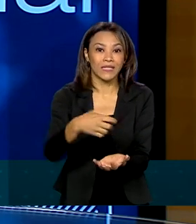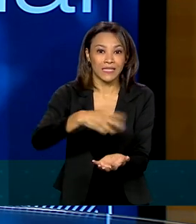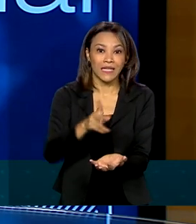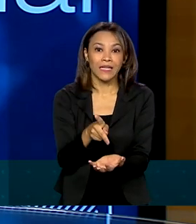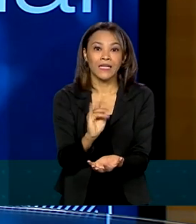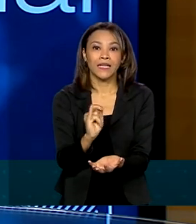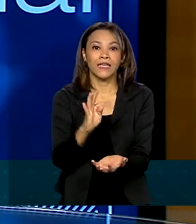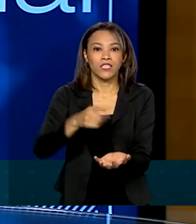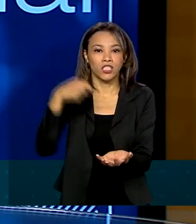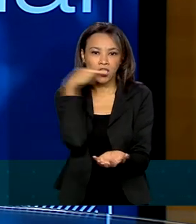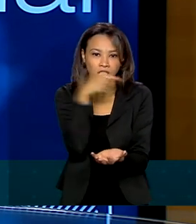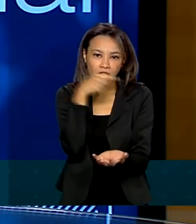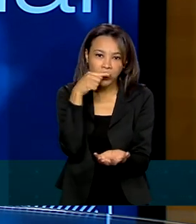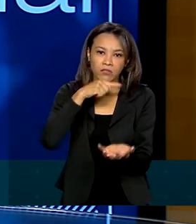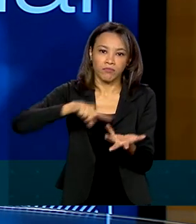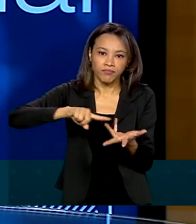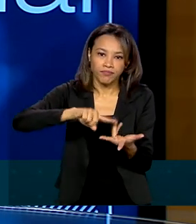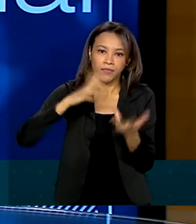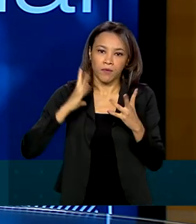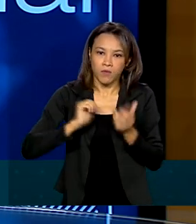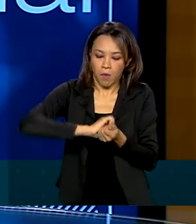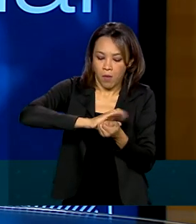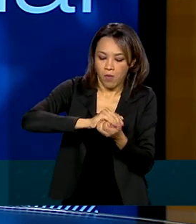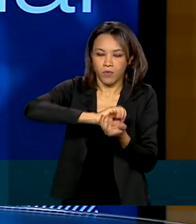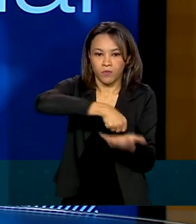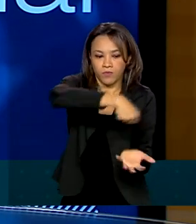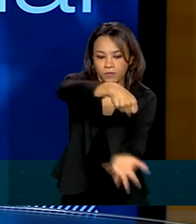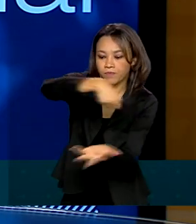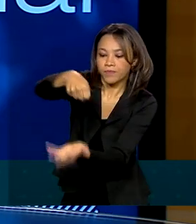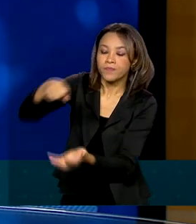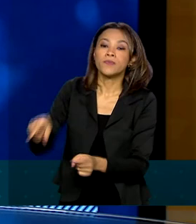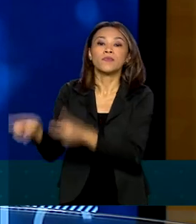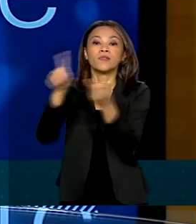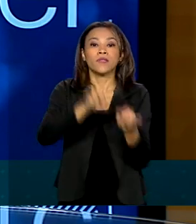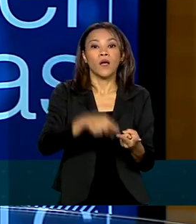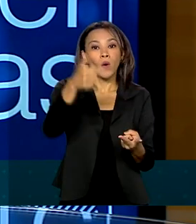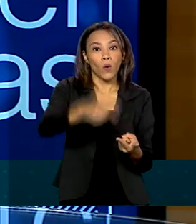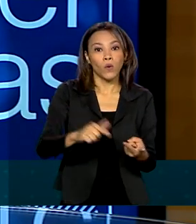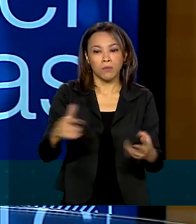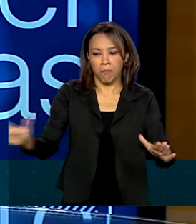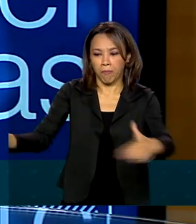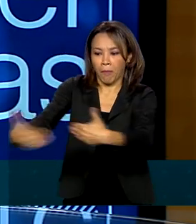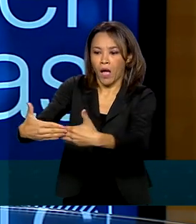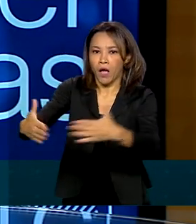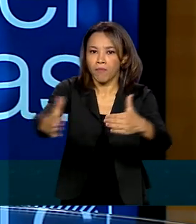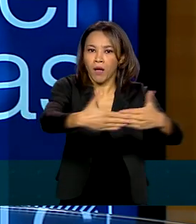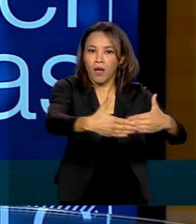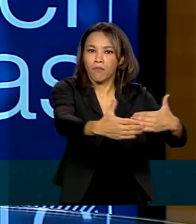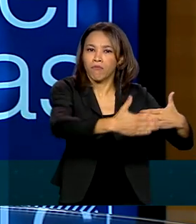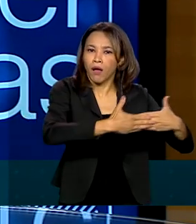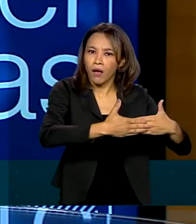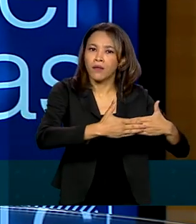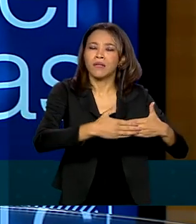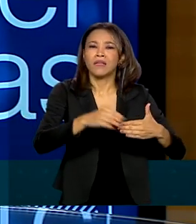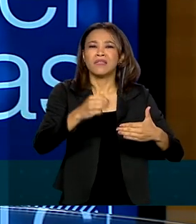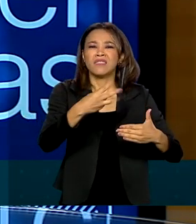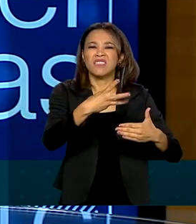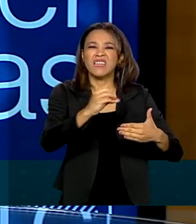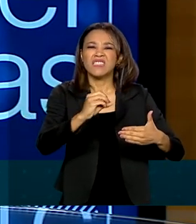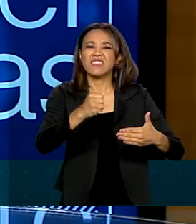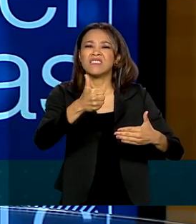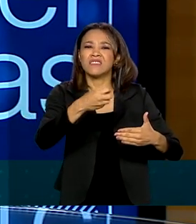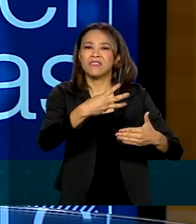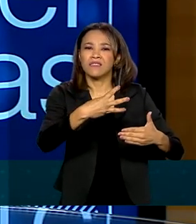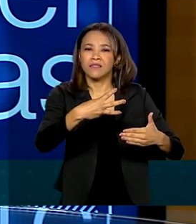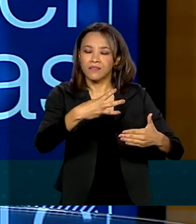Também implementamos mais de 310 barreiras sanitárias por todo o Brasil, pra evitar a disseminação do